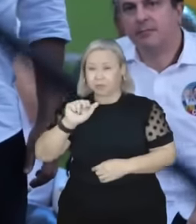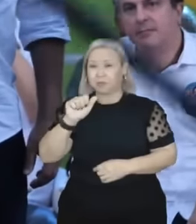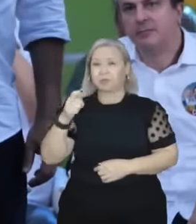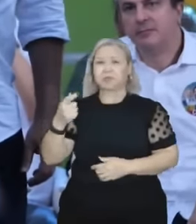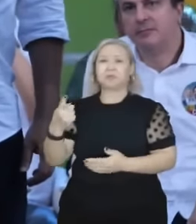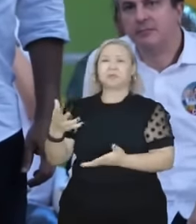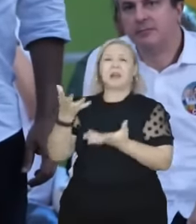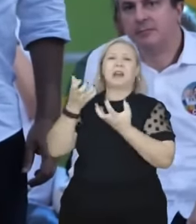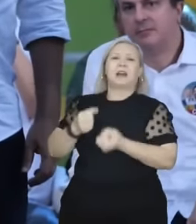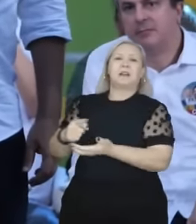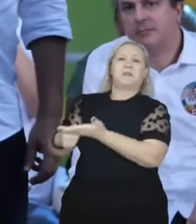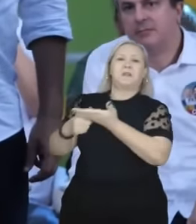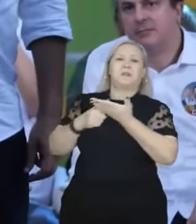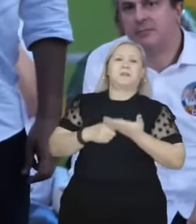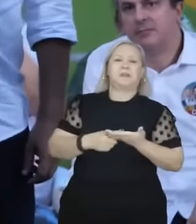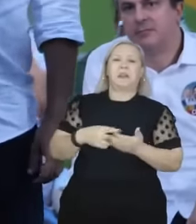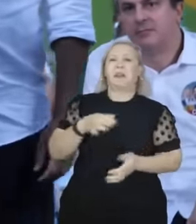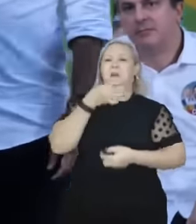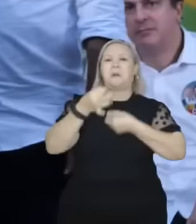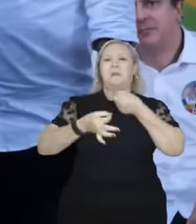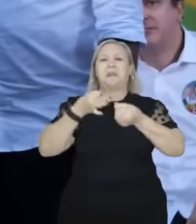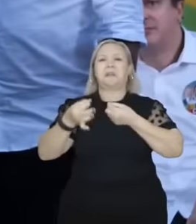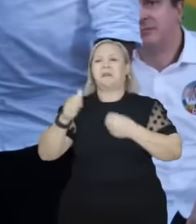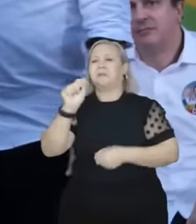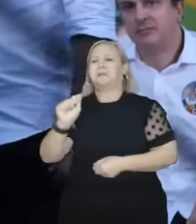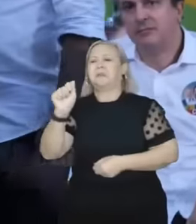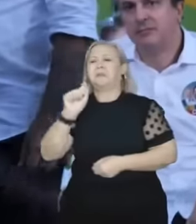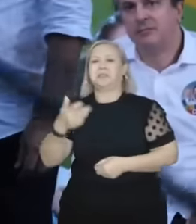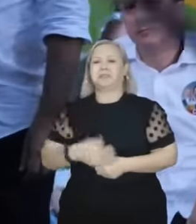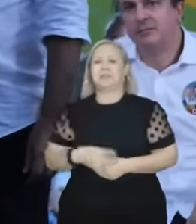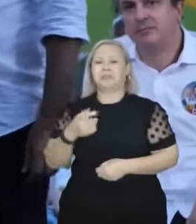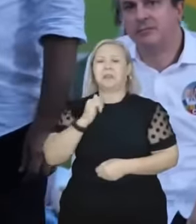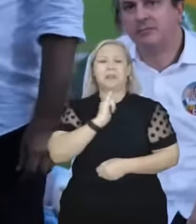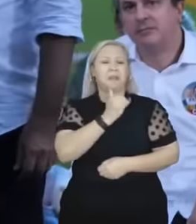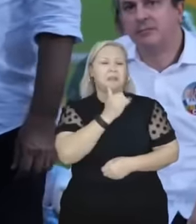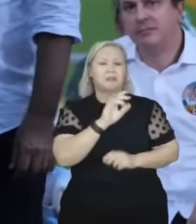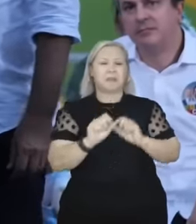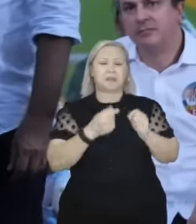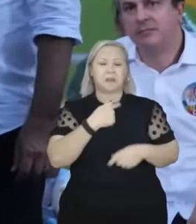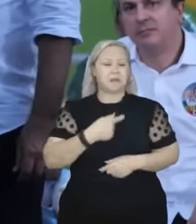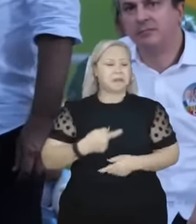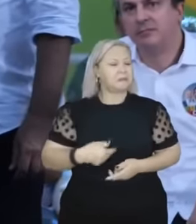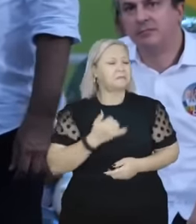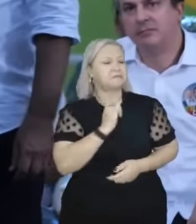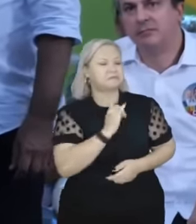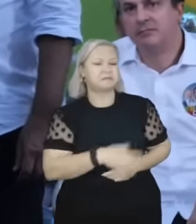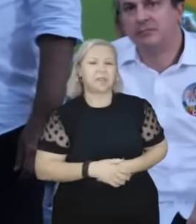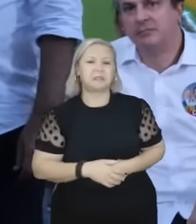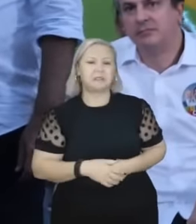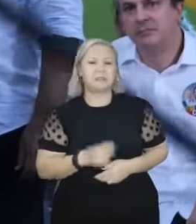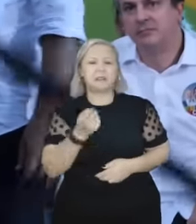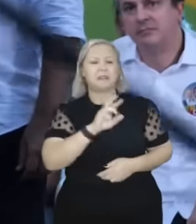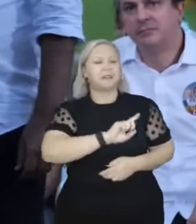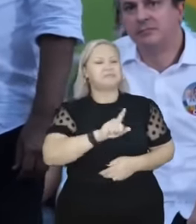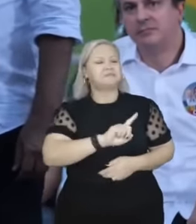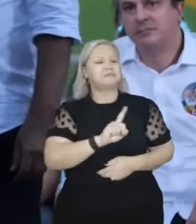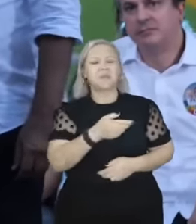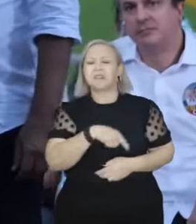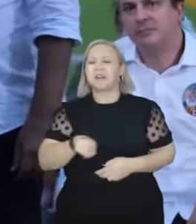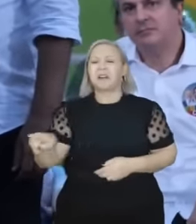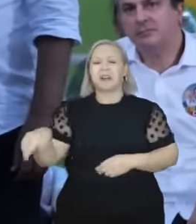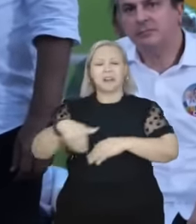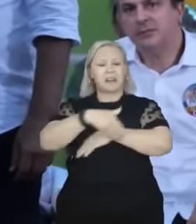palpite do assessor teu que vai dizer para você: ô governador, não vai naquela vila não, ou não vai naquela cidade que a coisa está